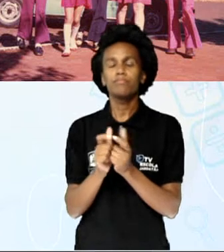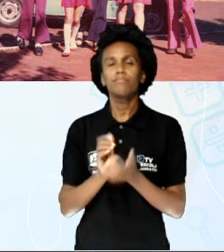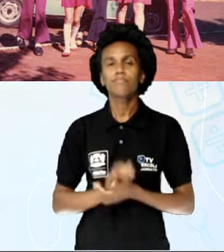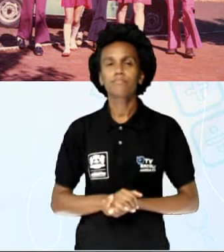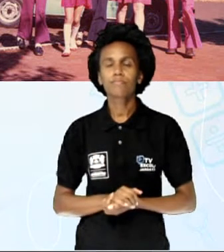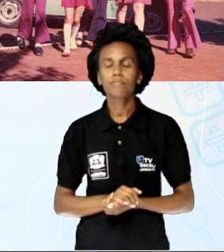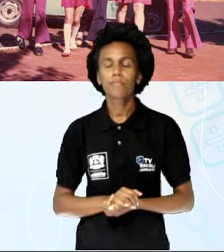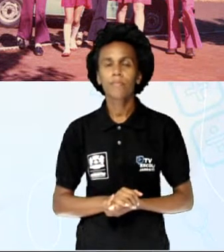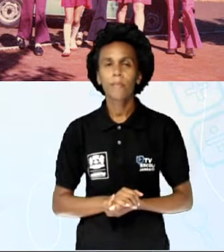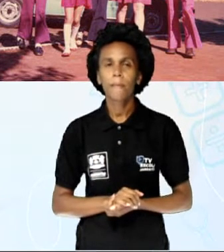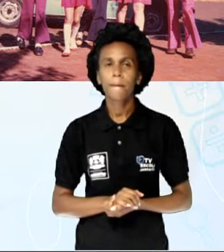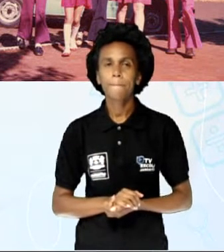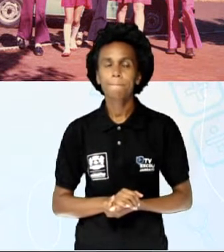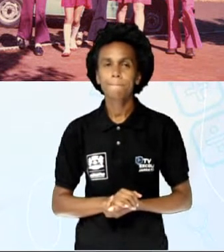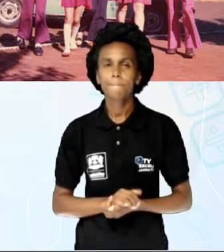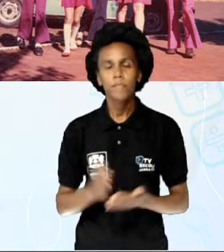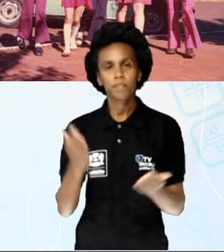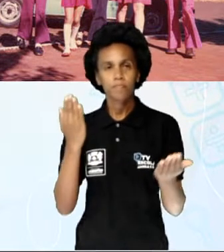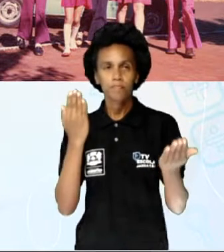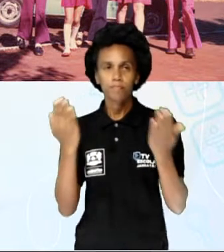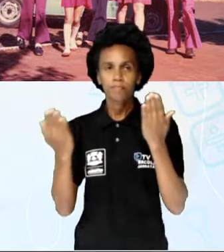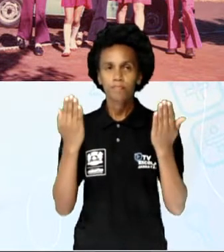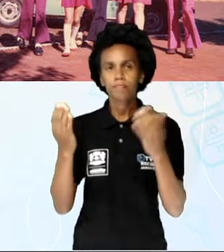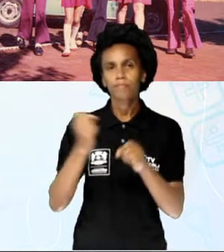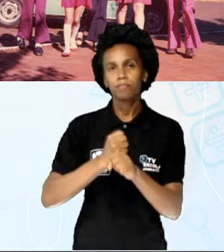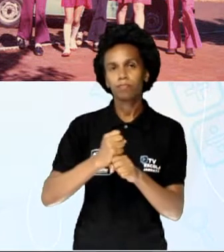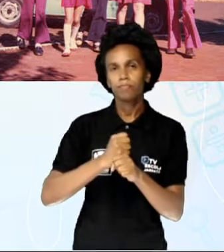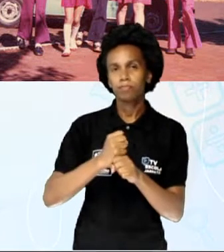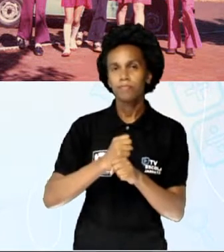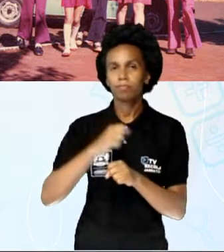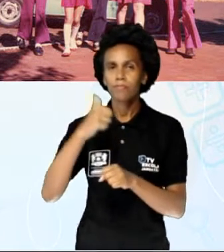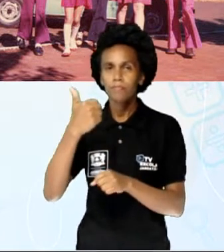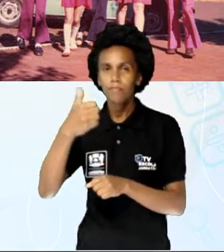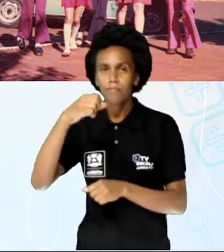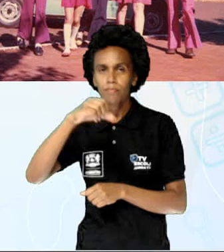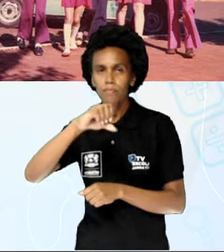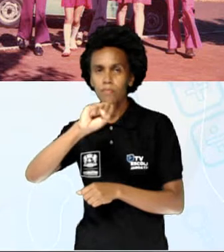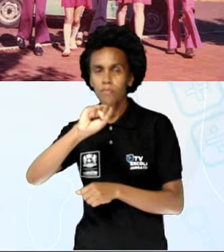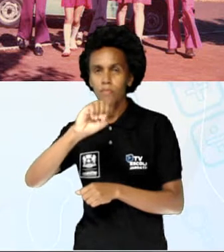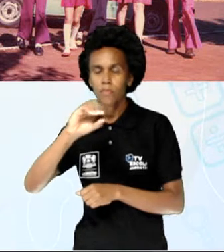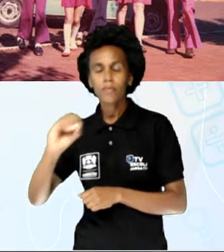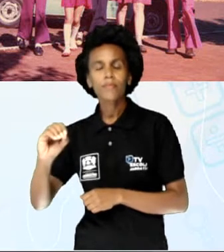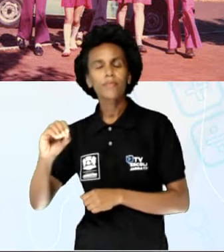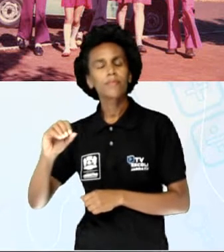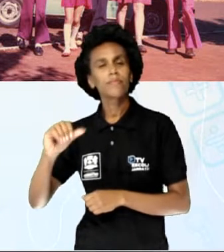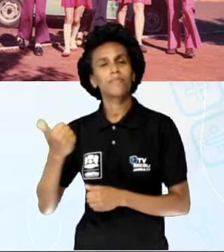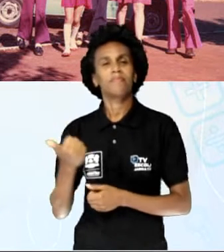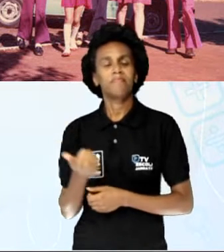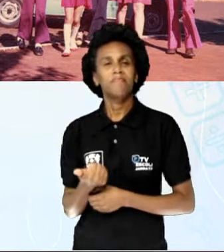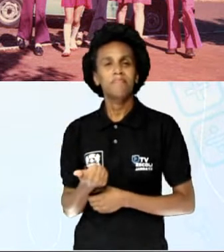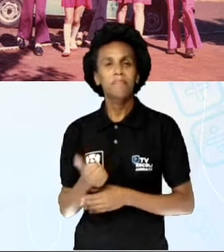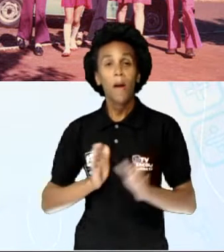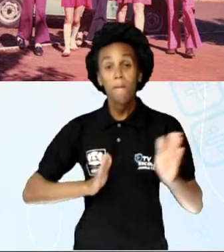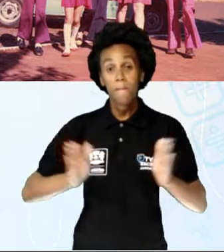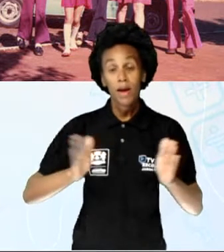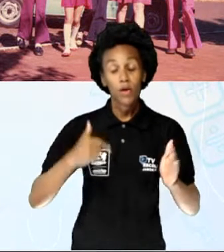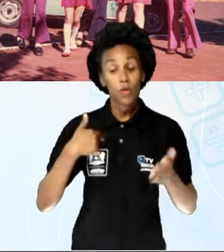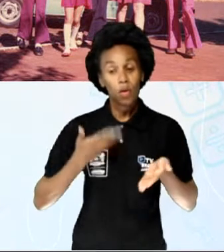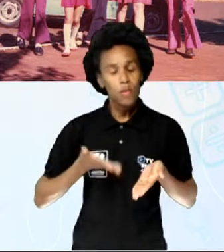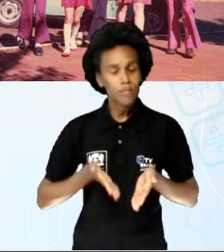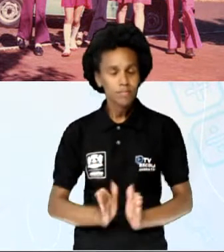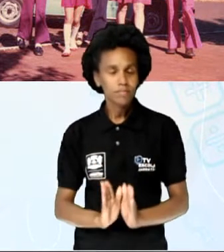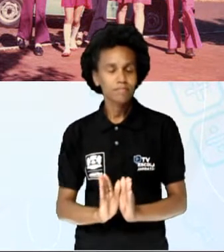menor. Veja essa comparação aí dos anos 80, tá? A década que eu nasci, não vou entregar a minha idade, mas vejam